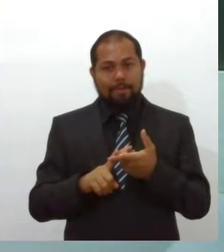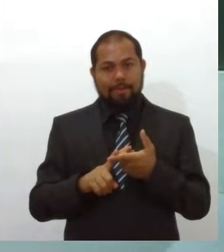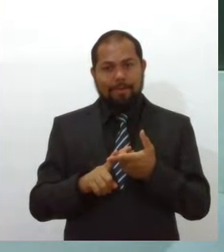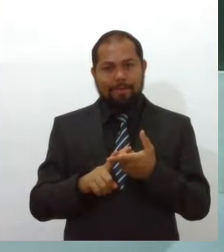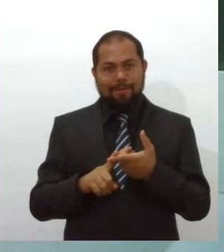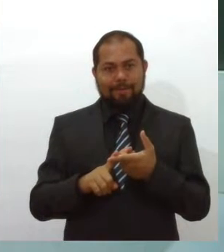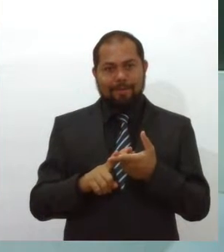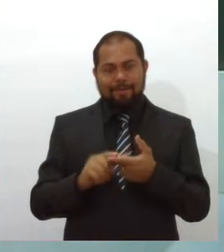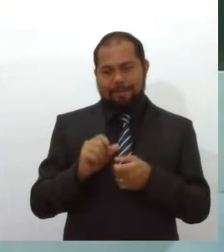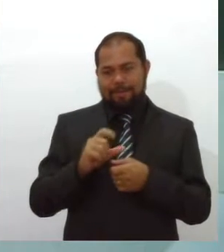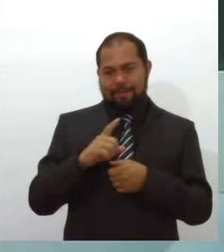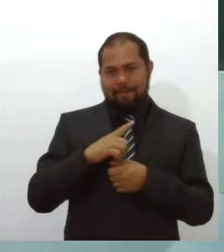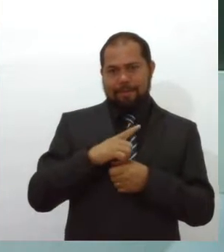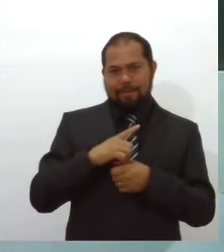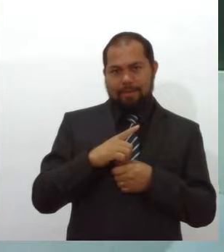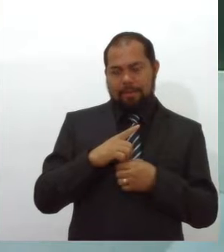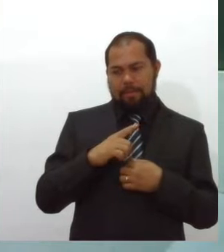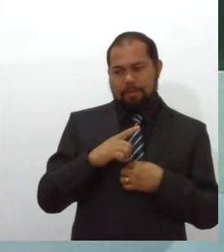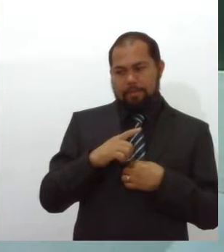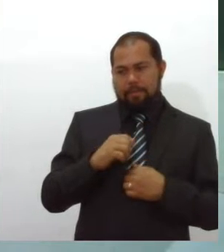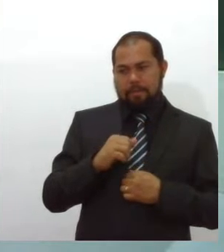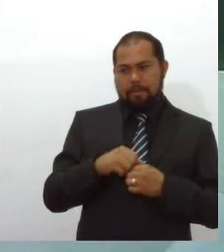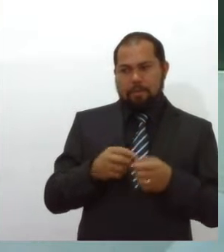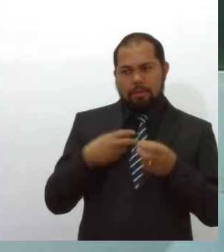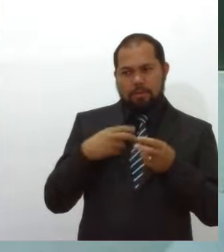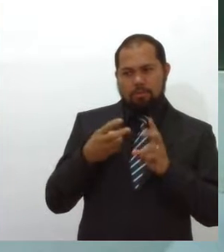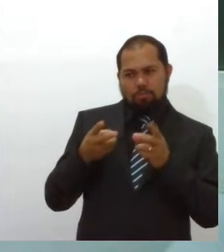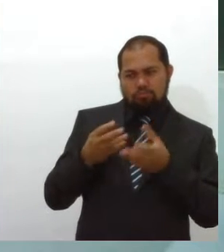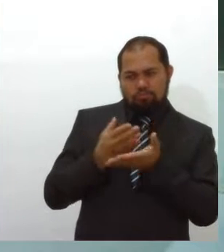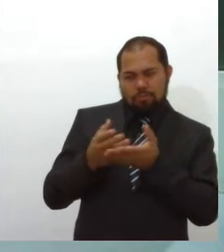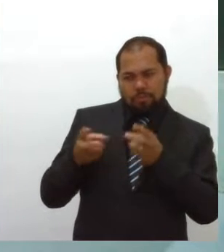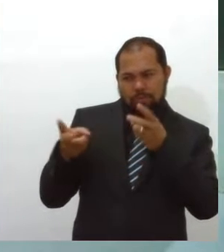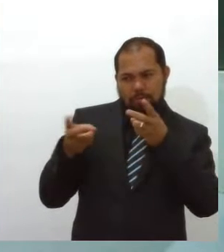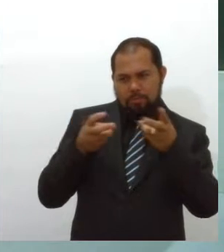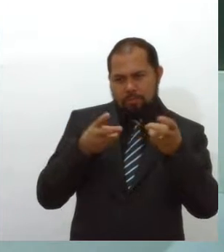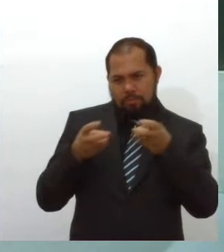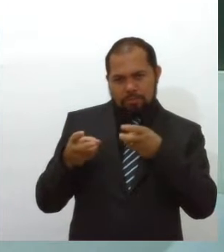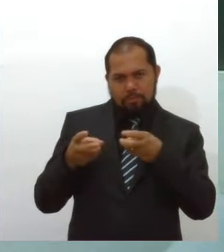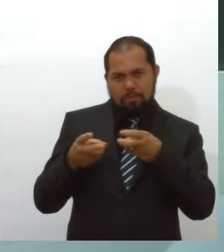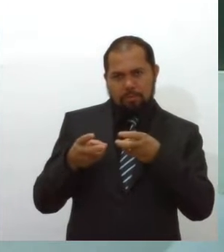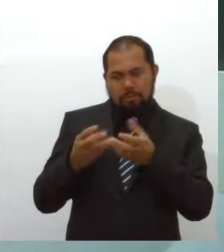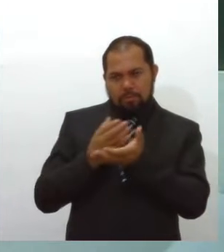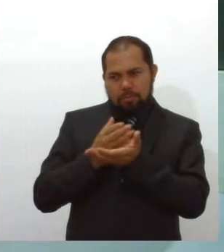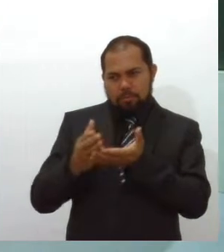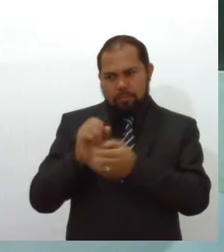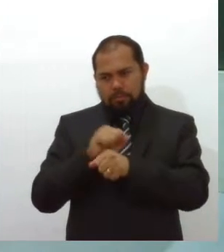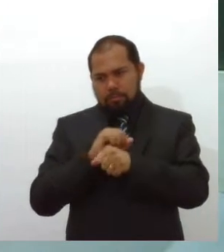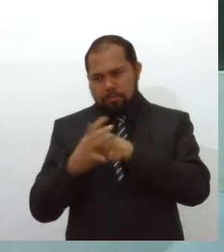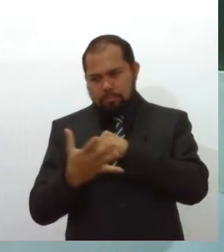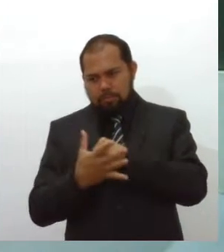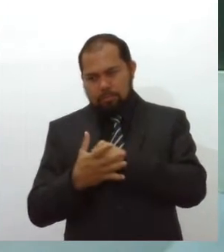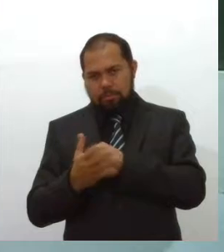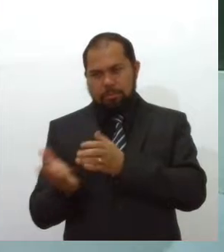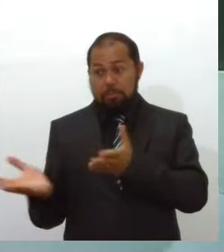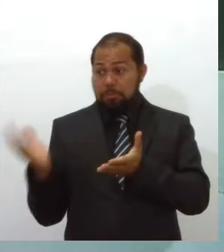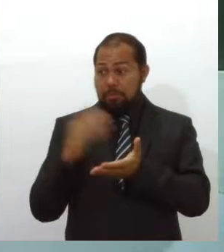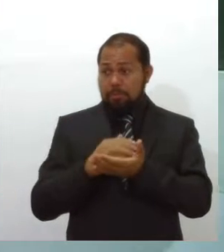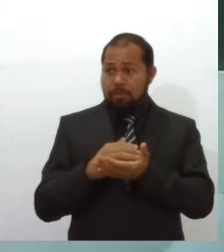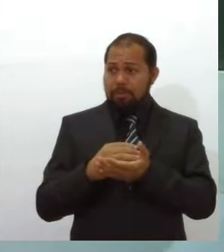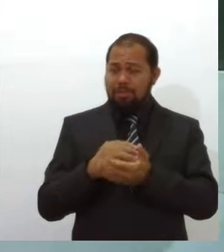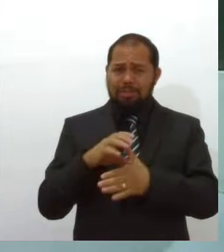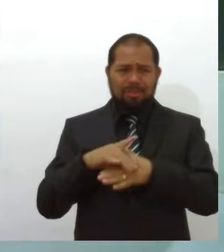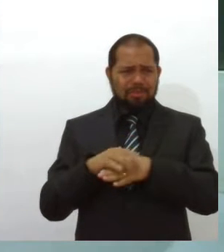gente passou a notar de uns tempos para cá, né? Isso do início da pandemia para cá, de doenças que a gente não ouvia mais